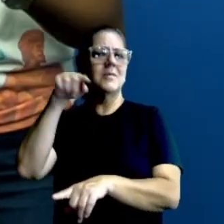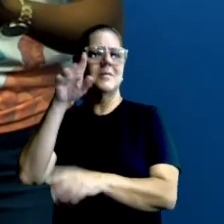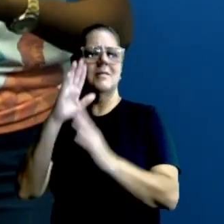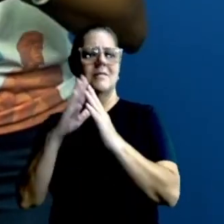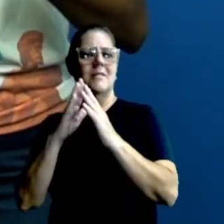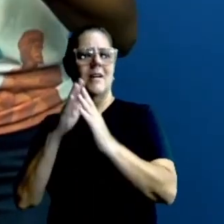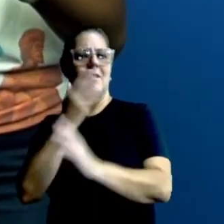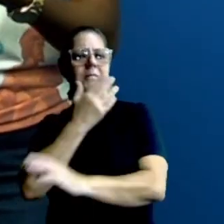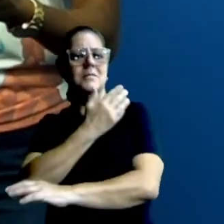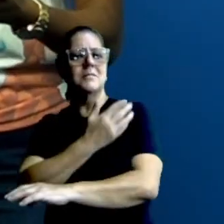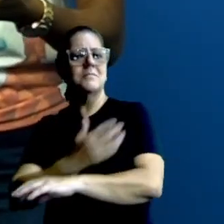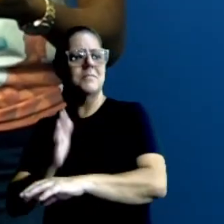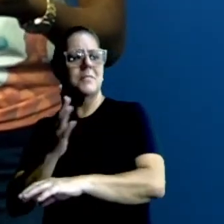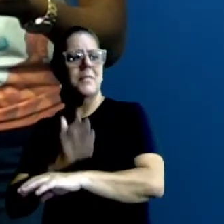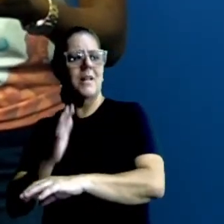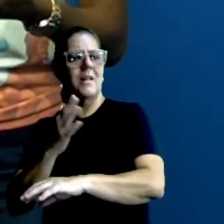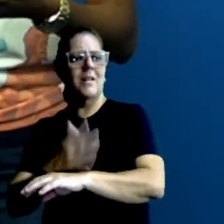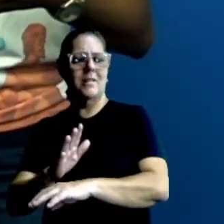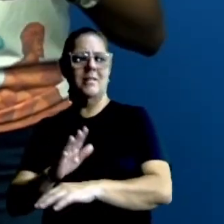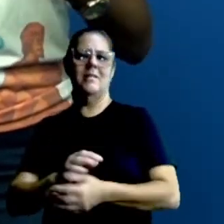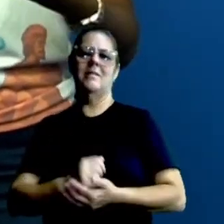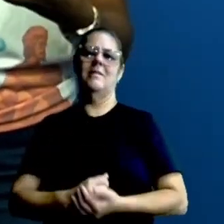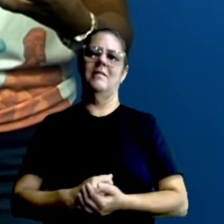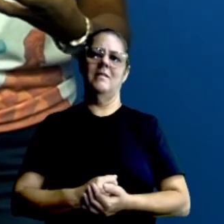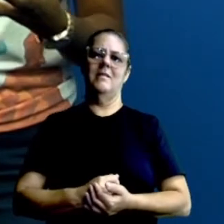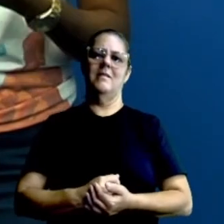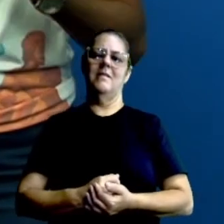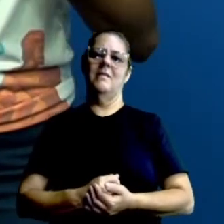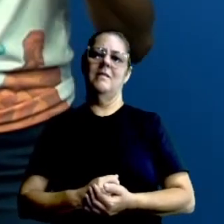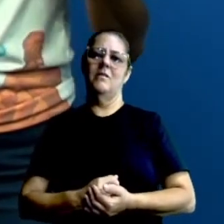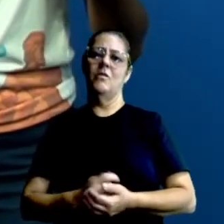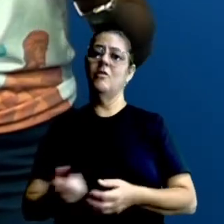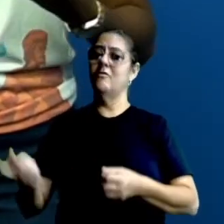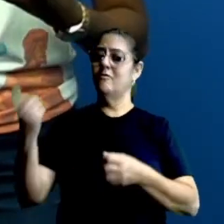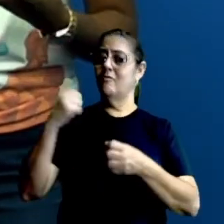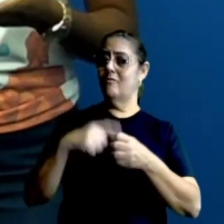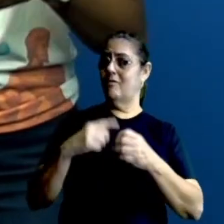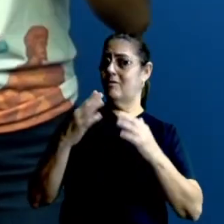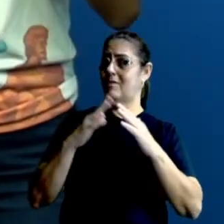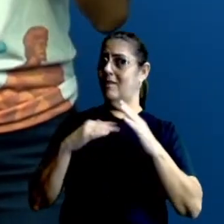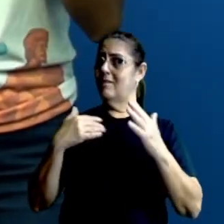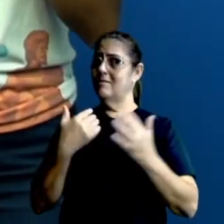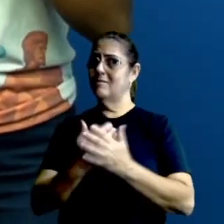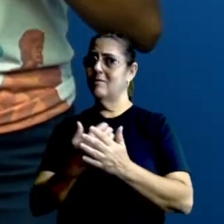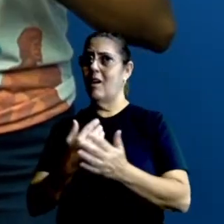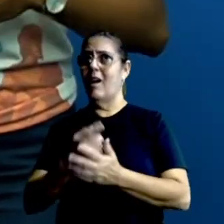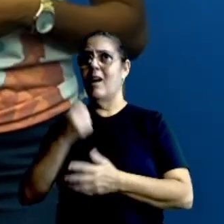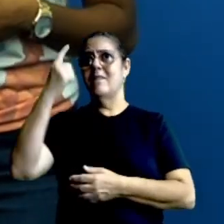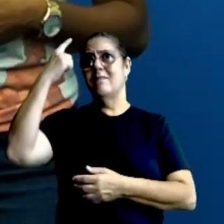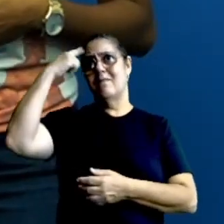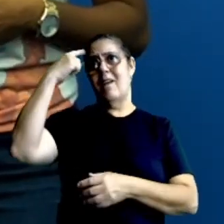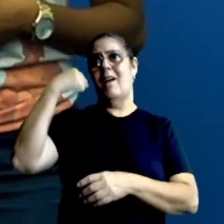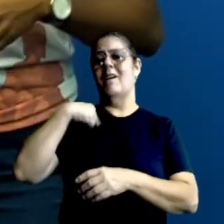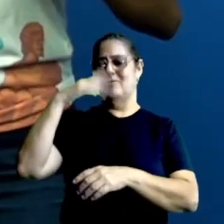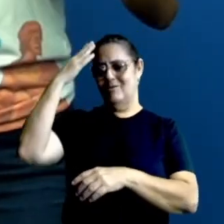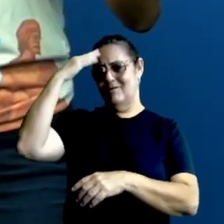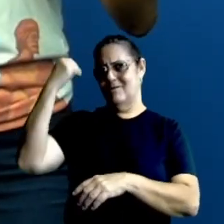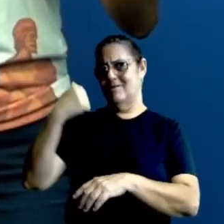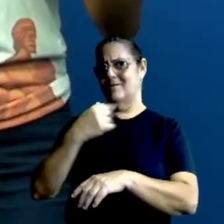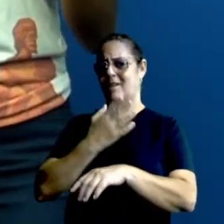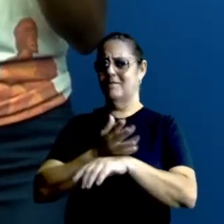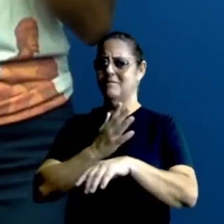e mostra teu professor a tua professora também me fala aí ele esteja aí ó uma ideia que você também está praticando